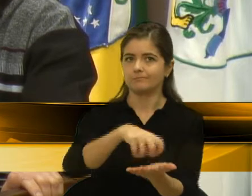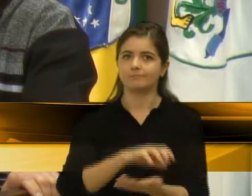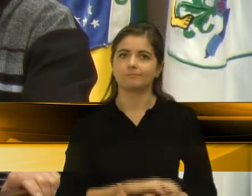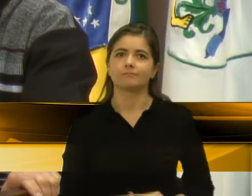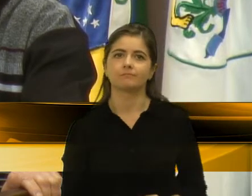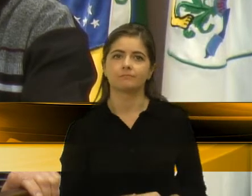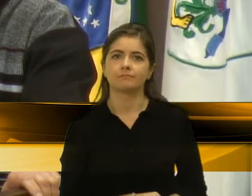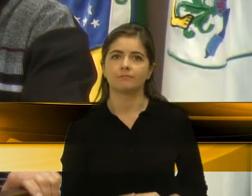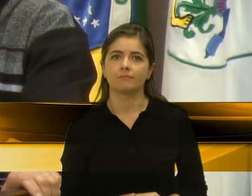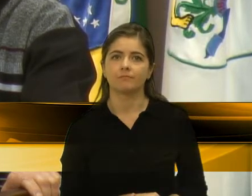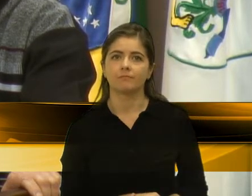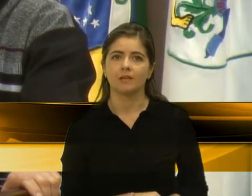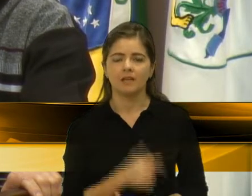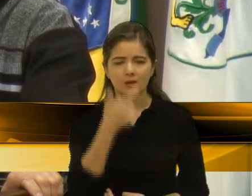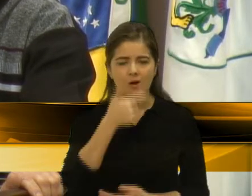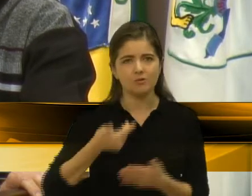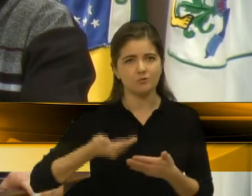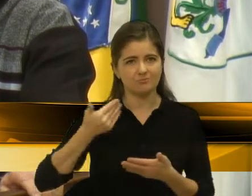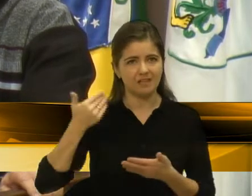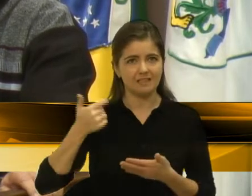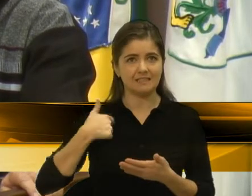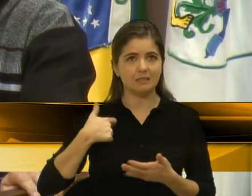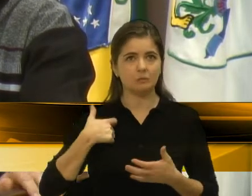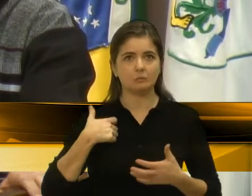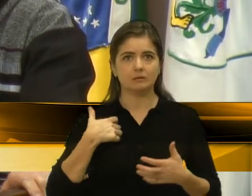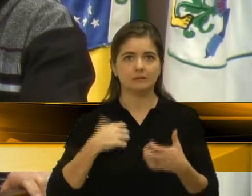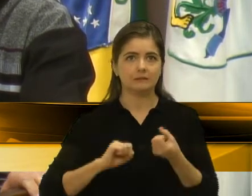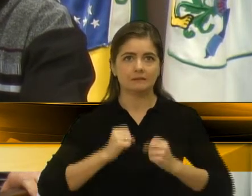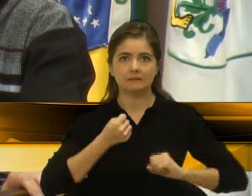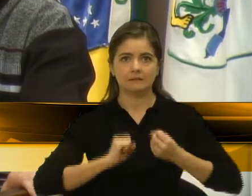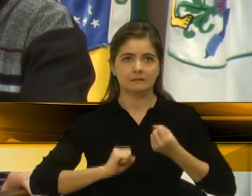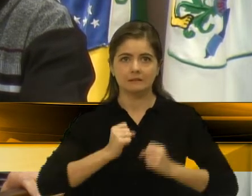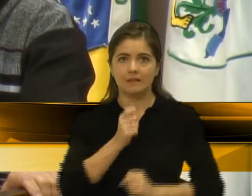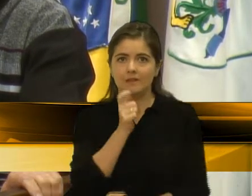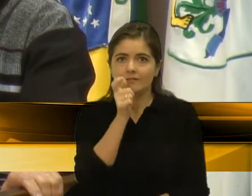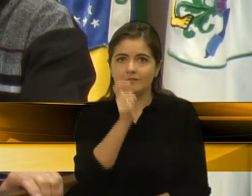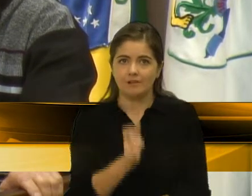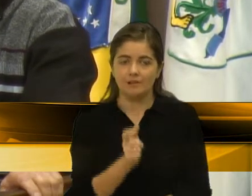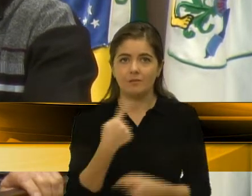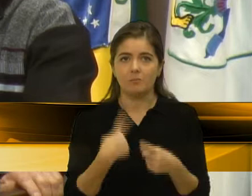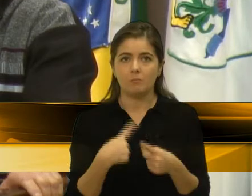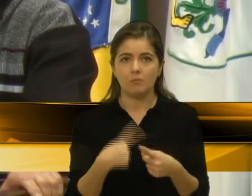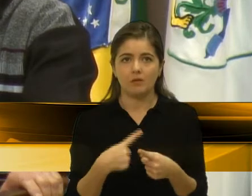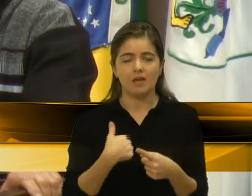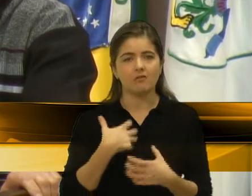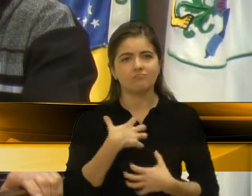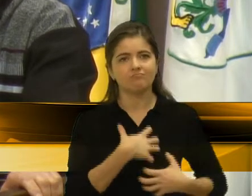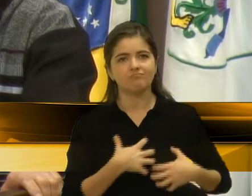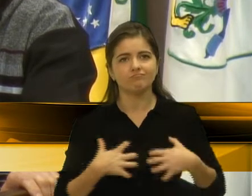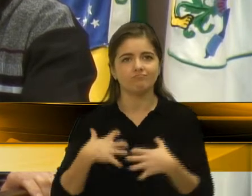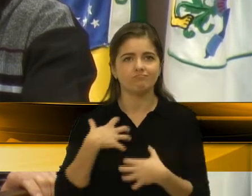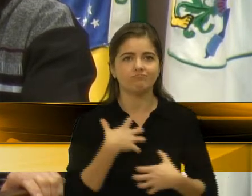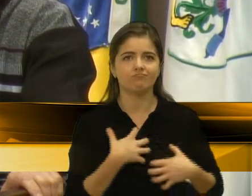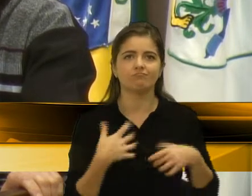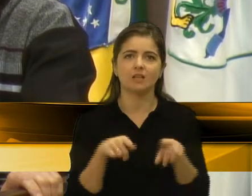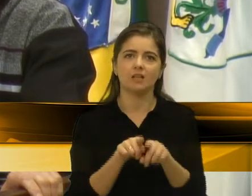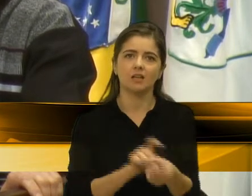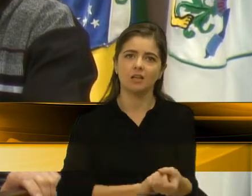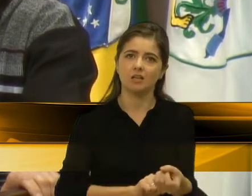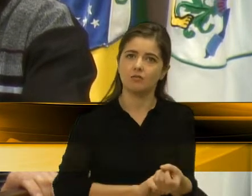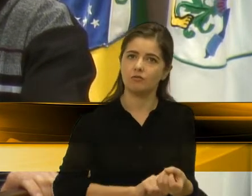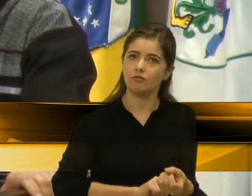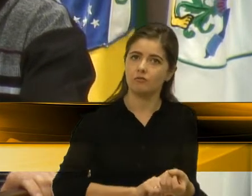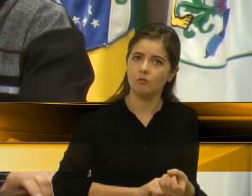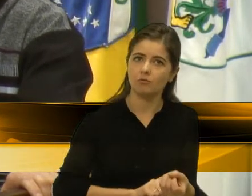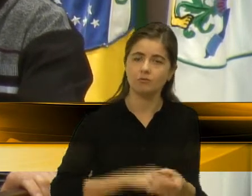ter me exaltado, falado alguma coisa que não devia ter falado, porque eu fiquei muito chateado e nervoso quando